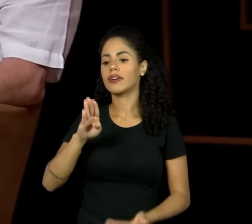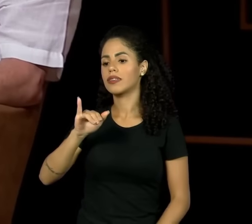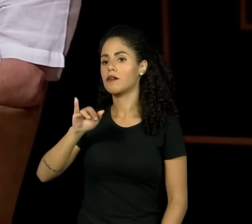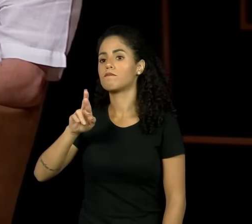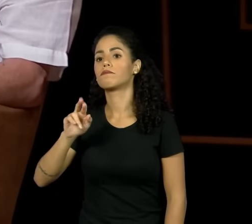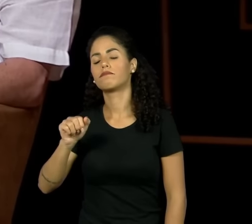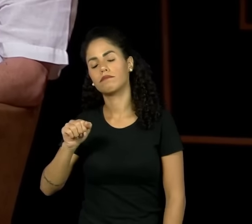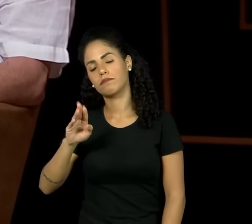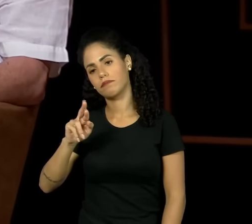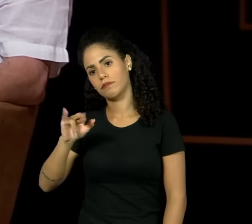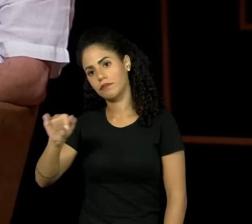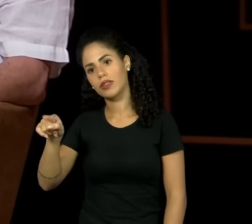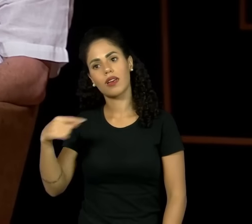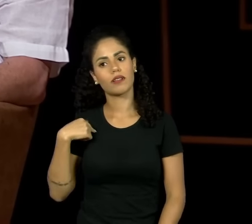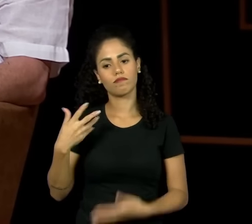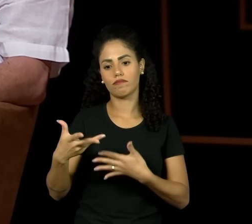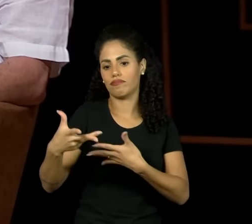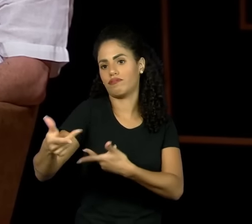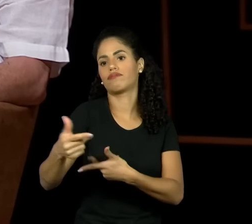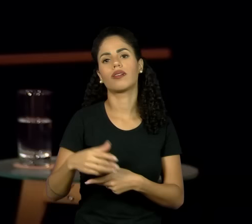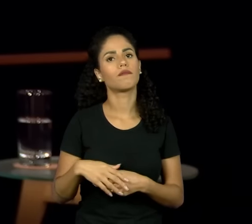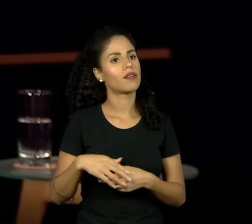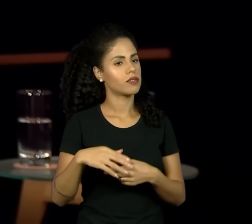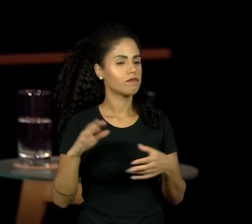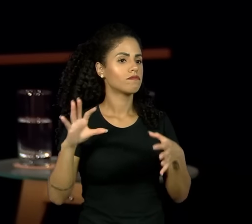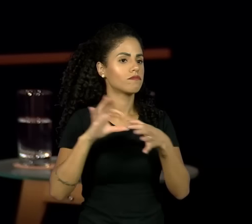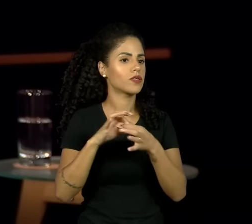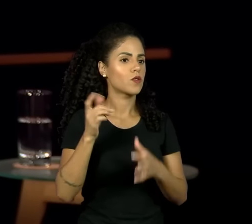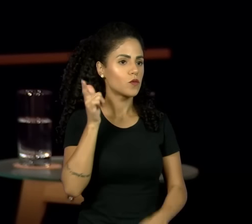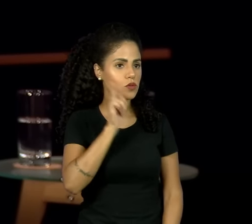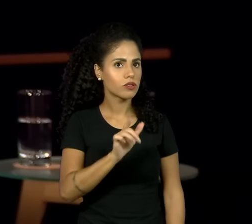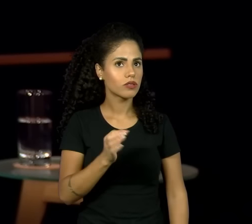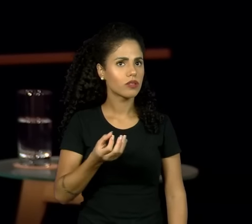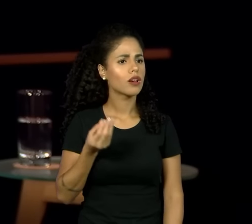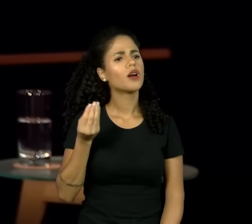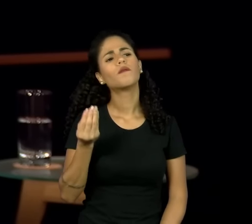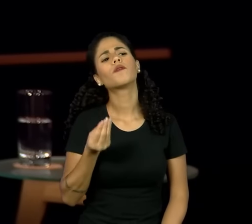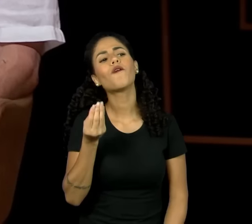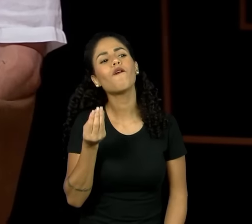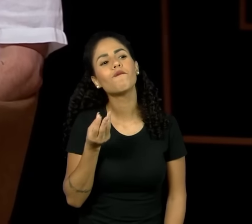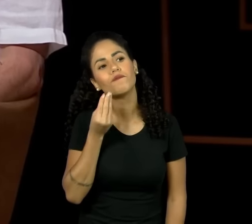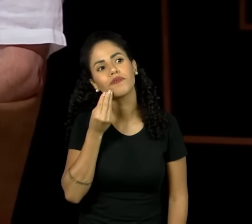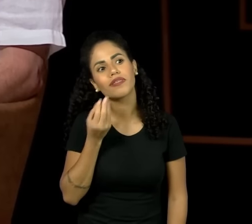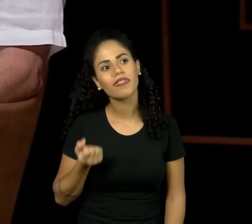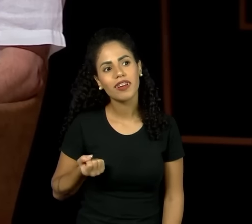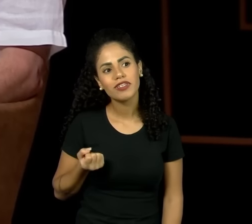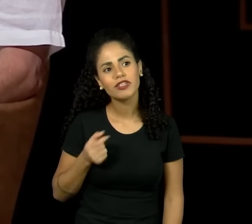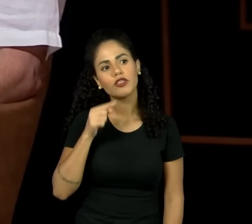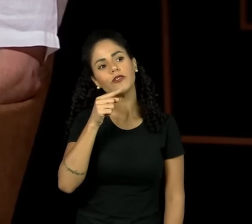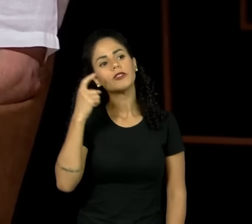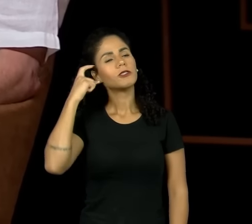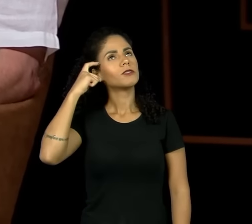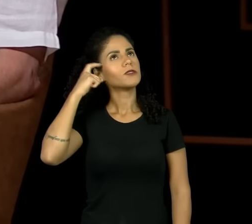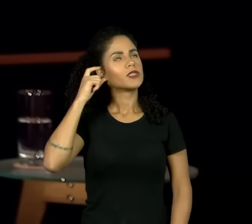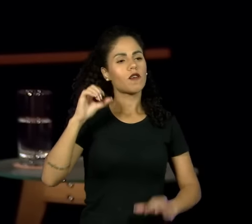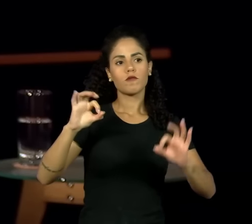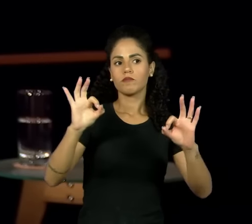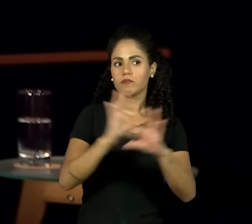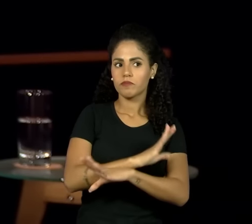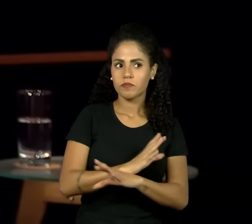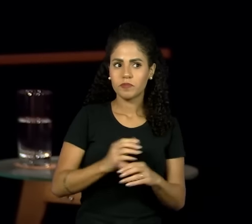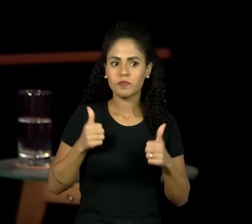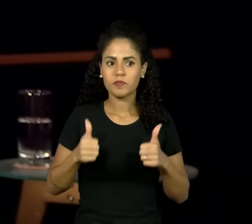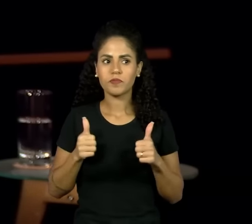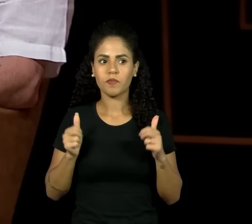essa essa ligação sua e como é que foi o teste você saiu achando que tava tudo bem vai dar